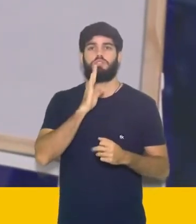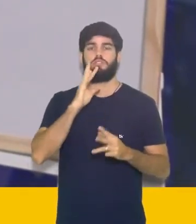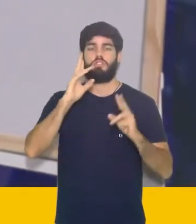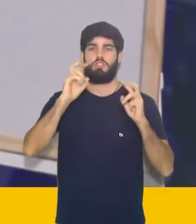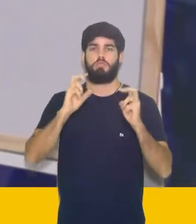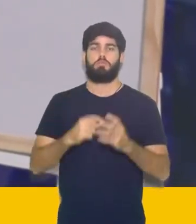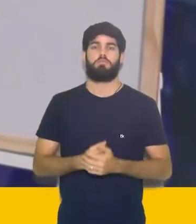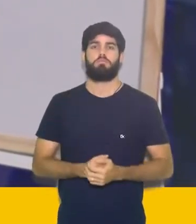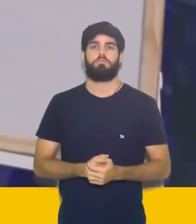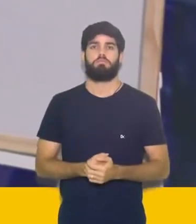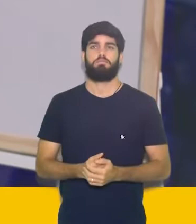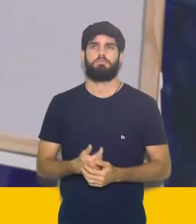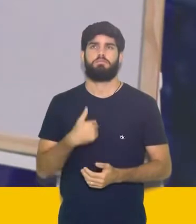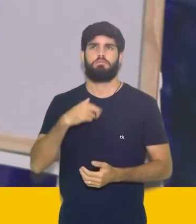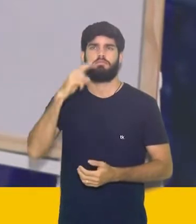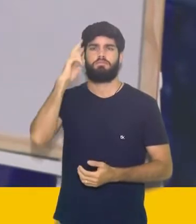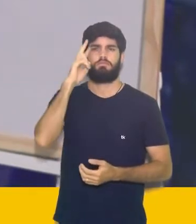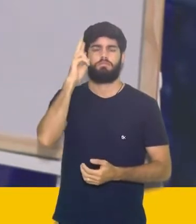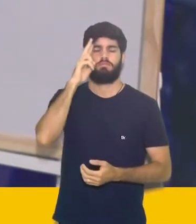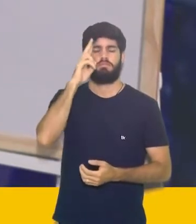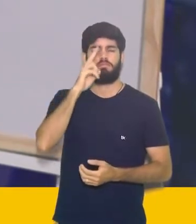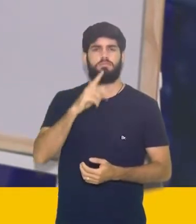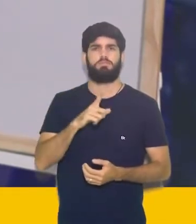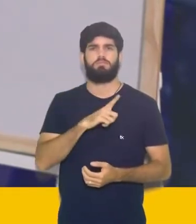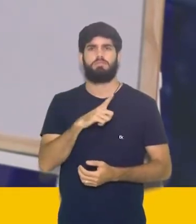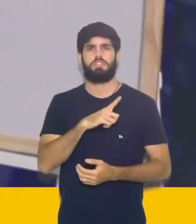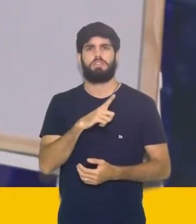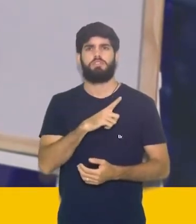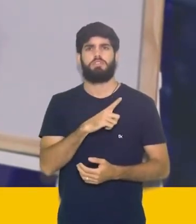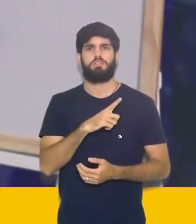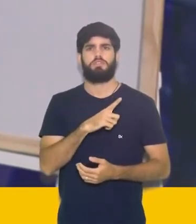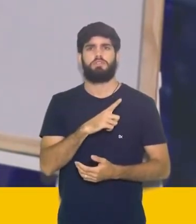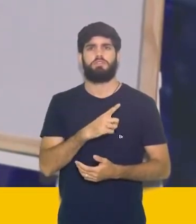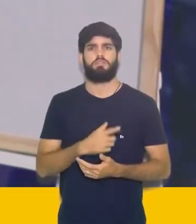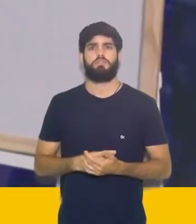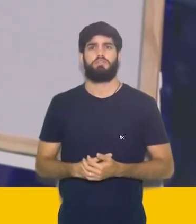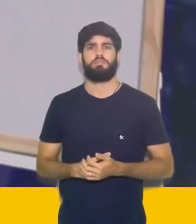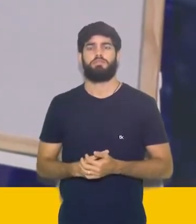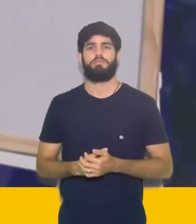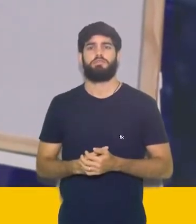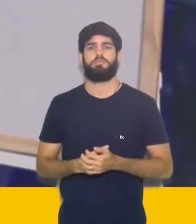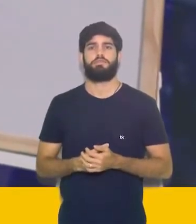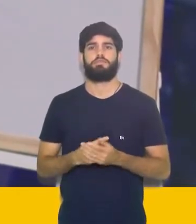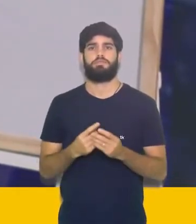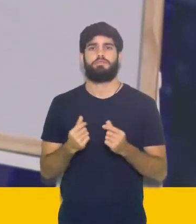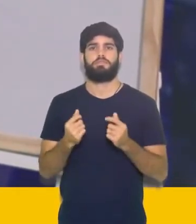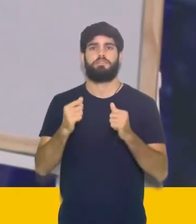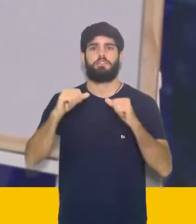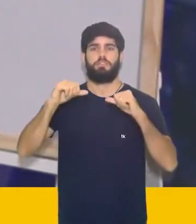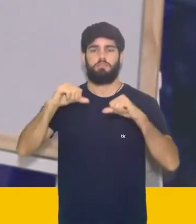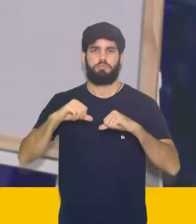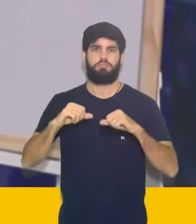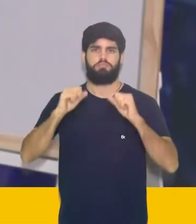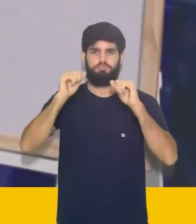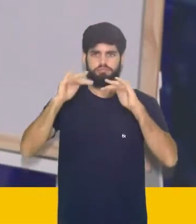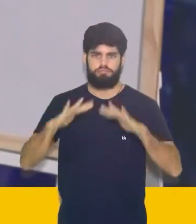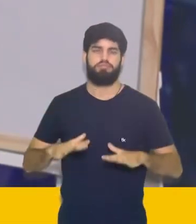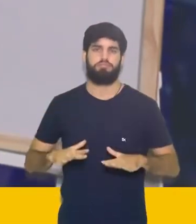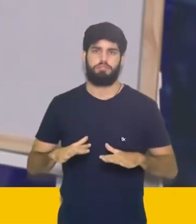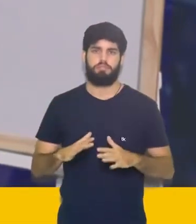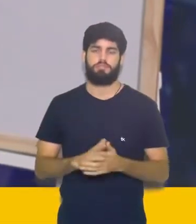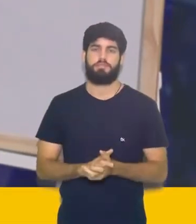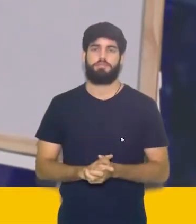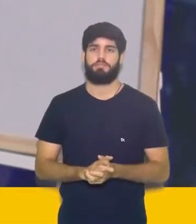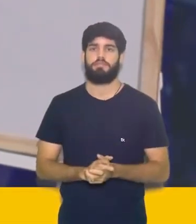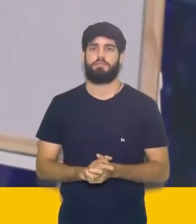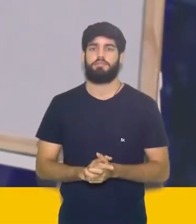tema. Eu me lembro que tivemos uma grande crise mundial em 2008, grande crise,